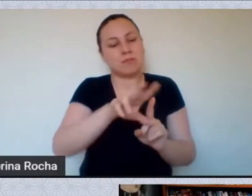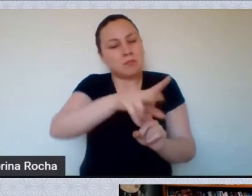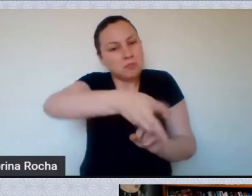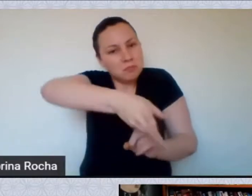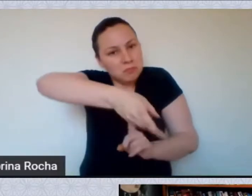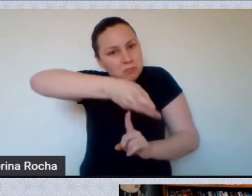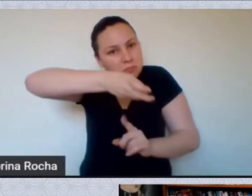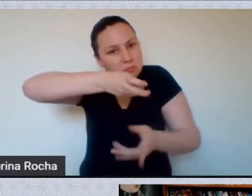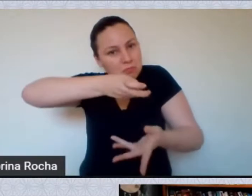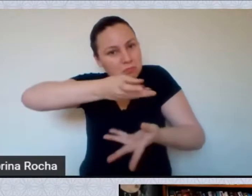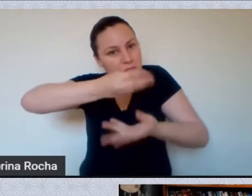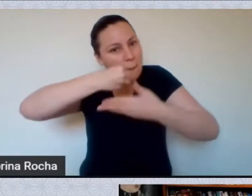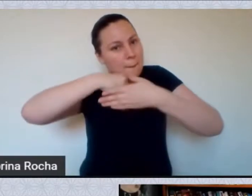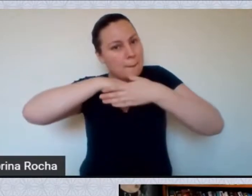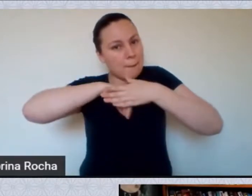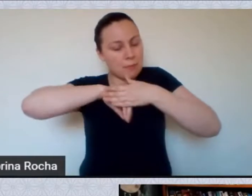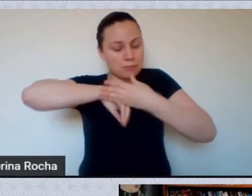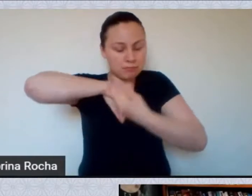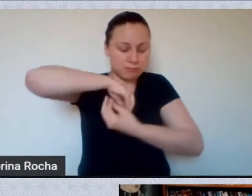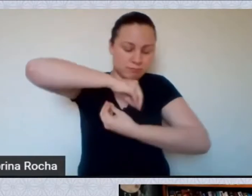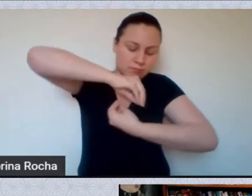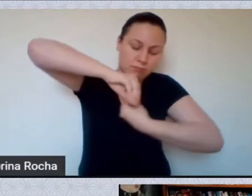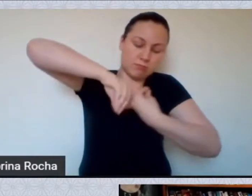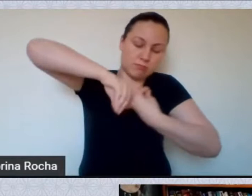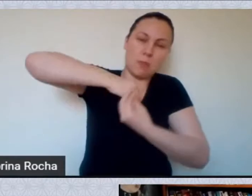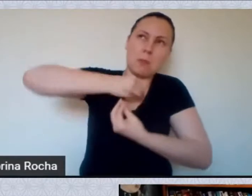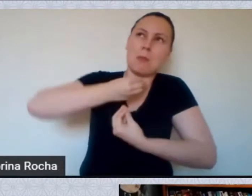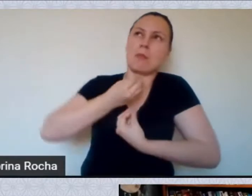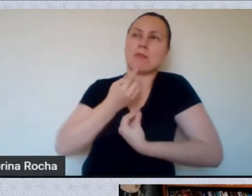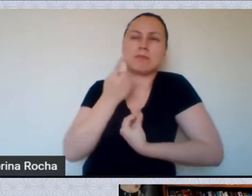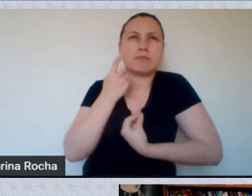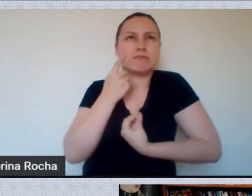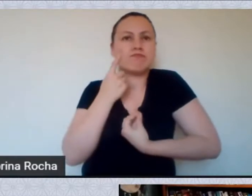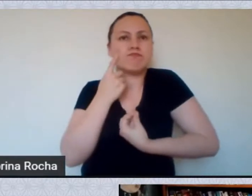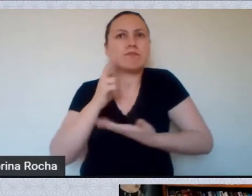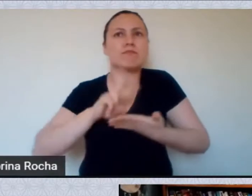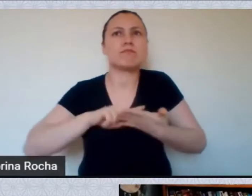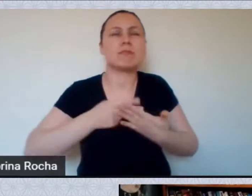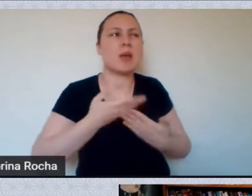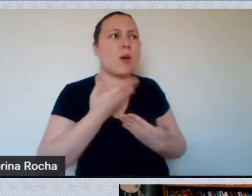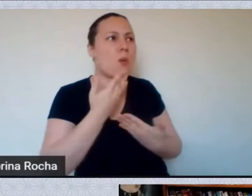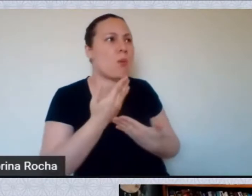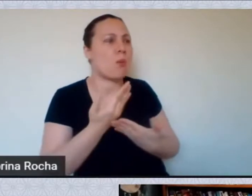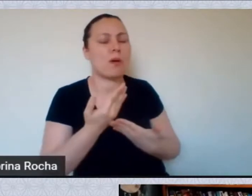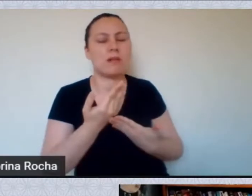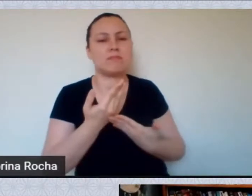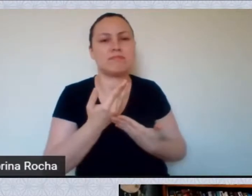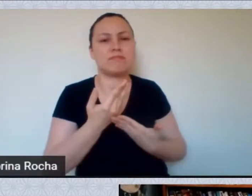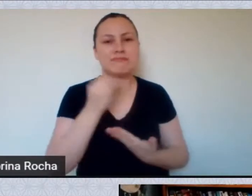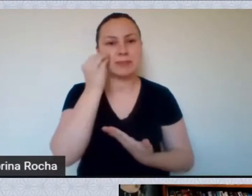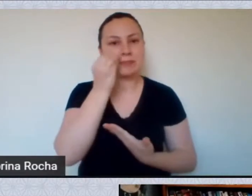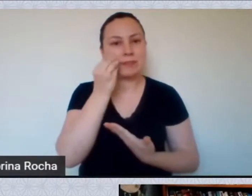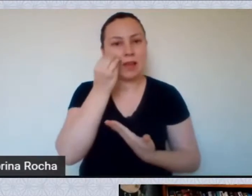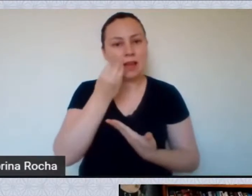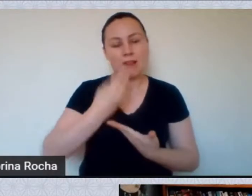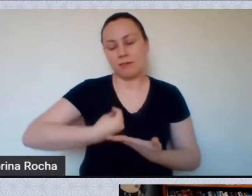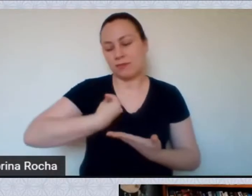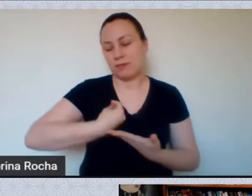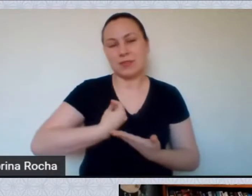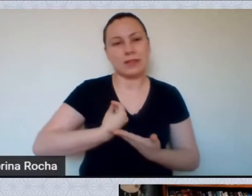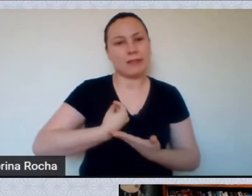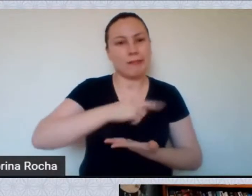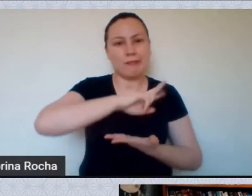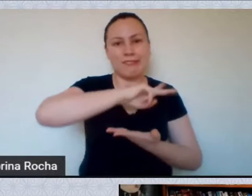ele emocionalmente e tentamos encontrar um significado no momento. Experimentamos a vida em uma variedade multidimensional